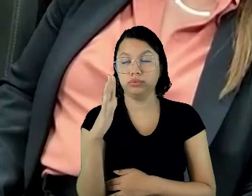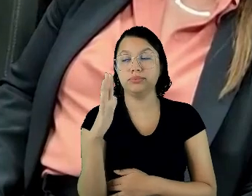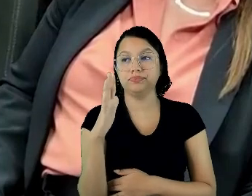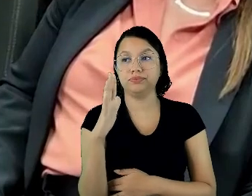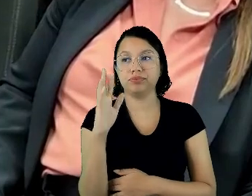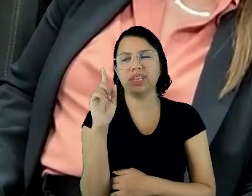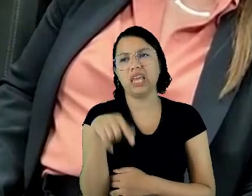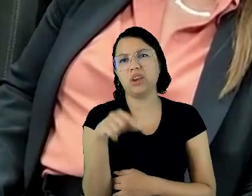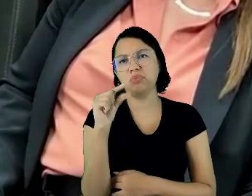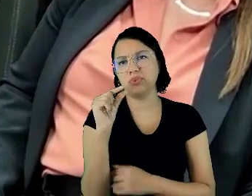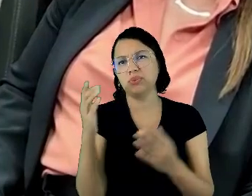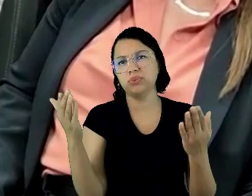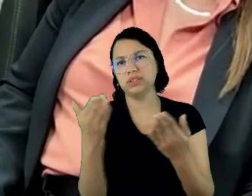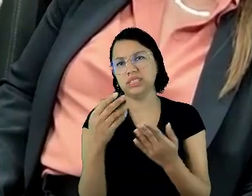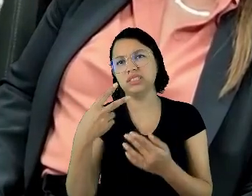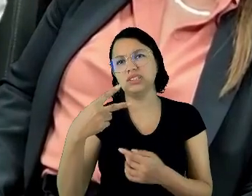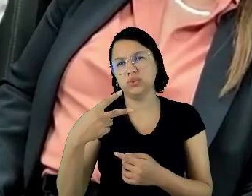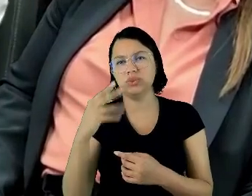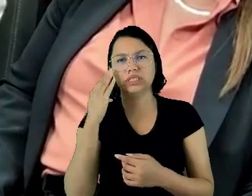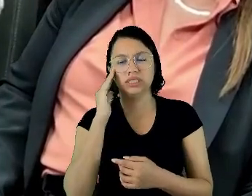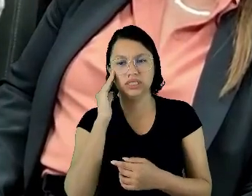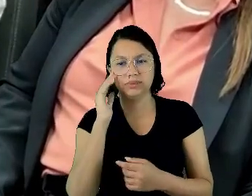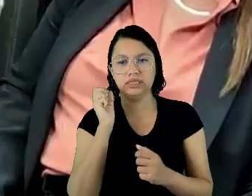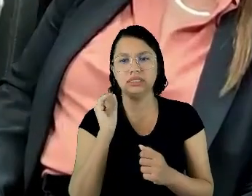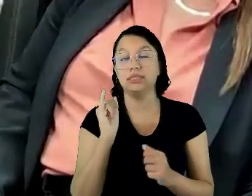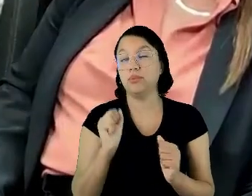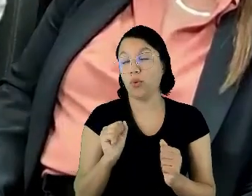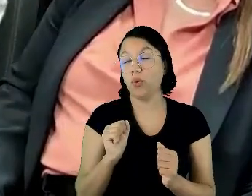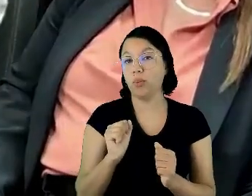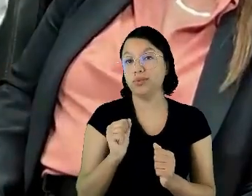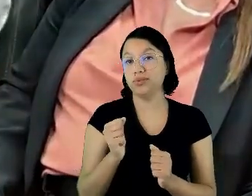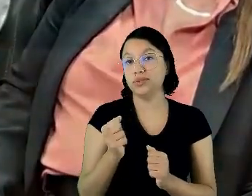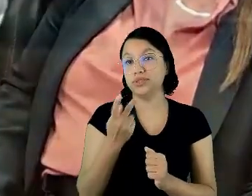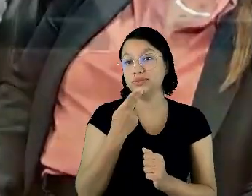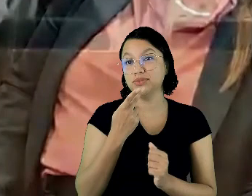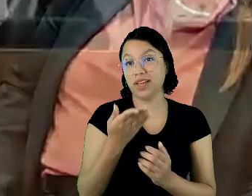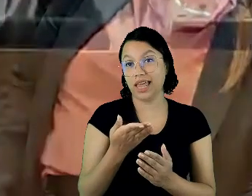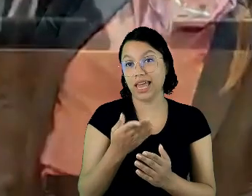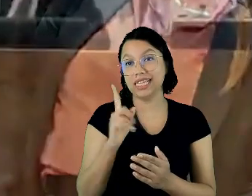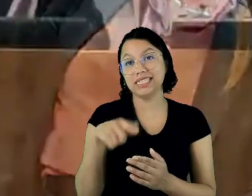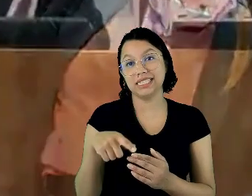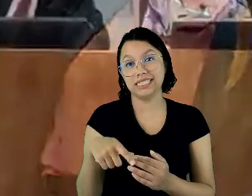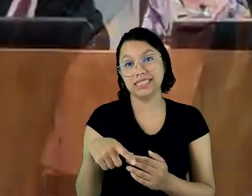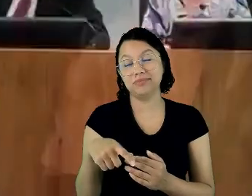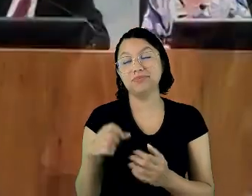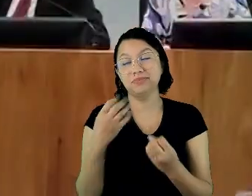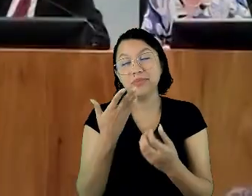se fosse possível ser abordado, acho que seria bastante interessante. Muito obrigada. Obrigado.